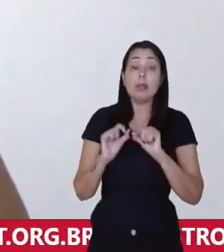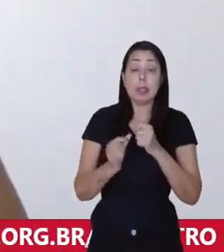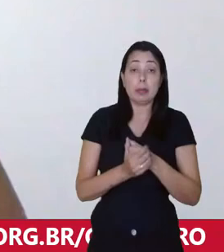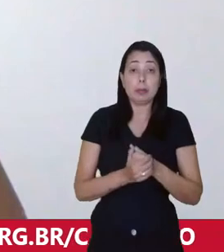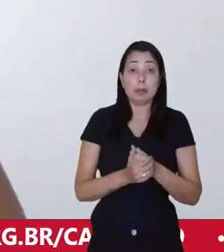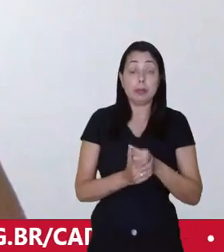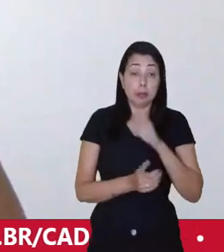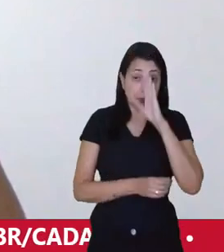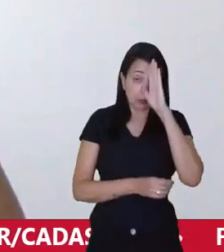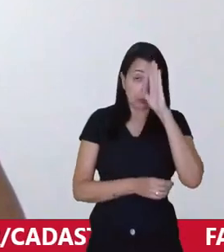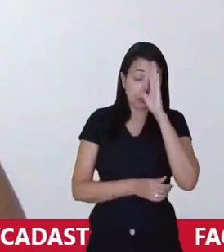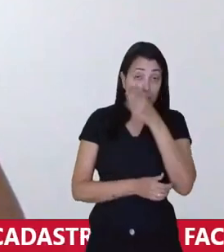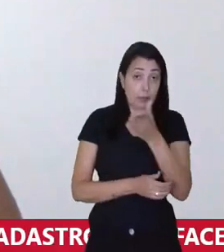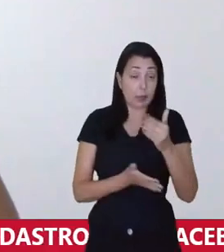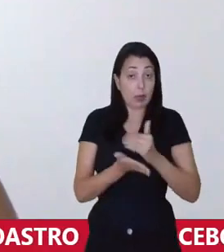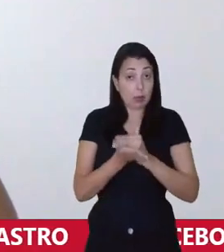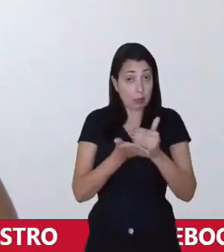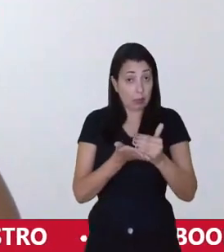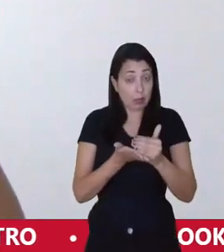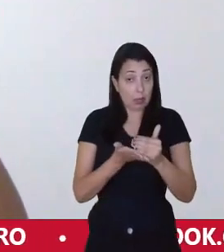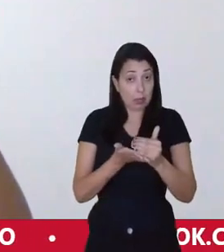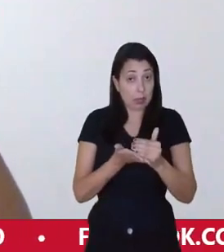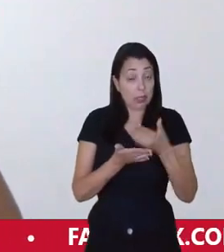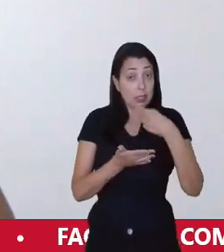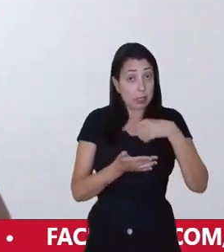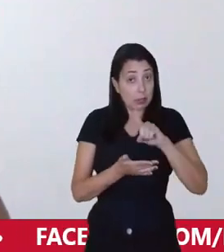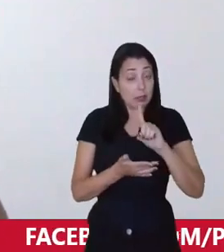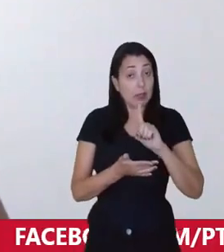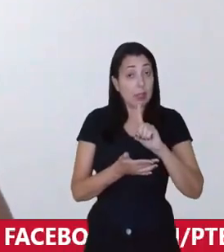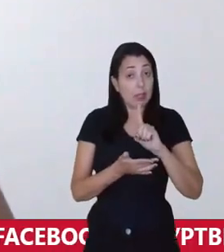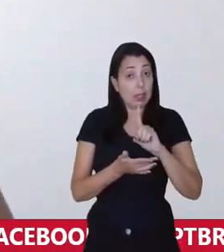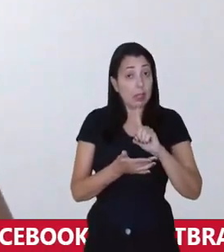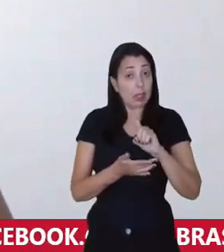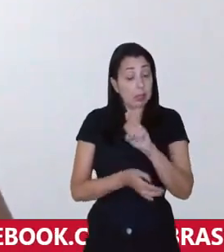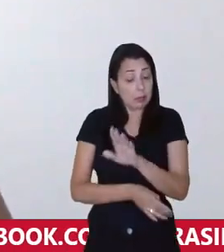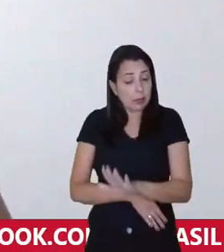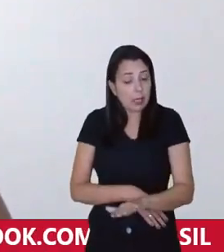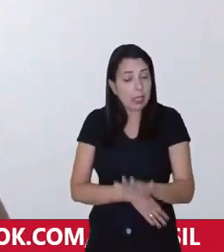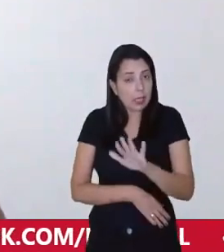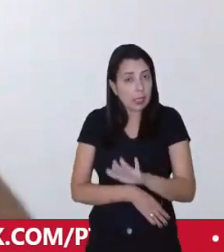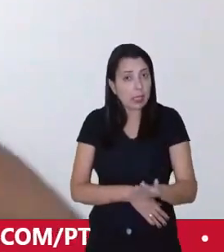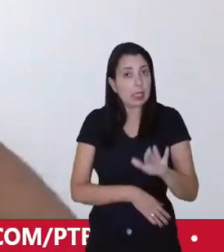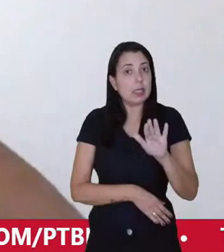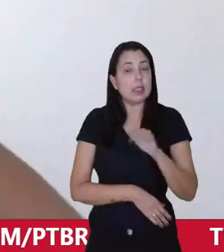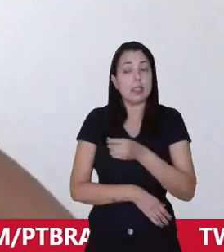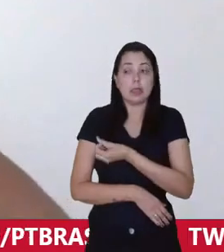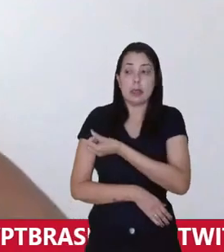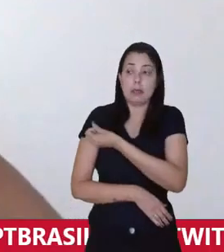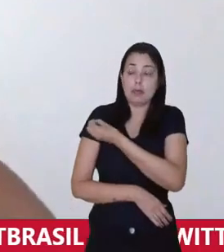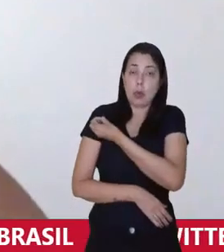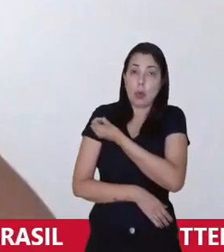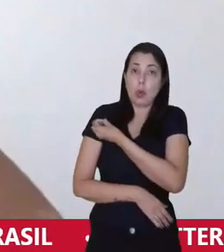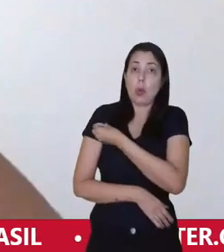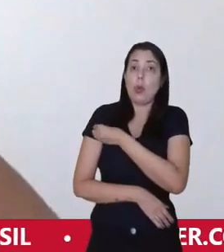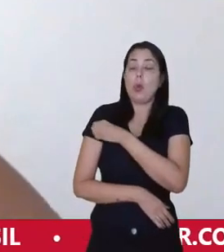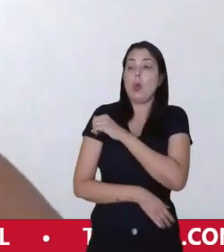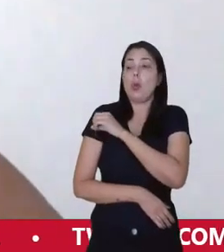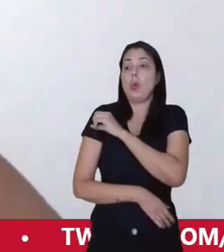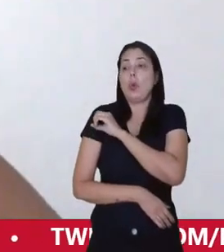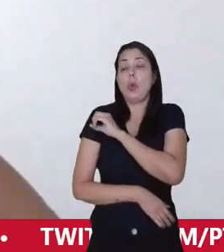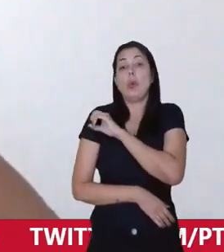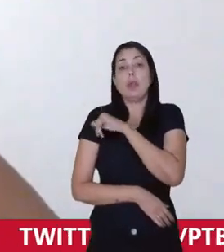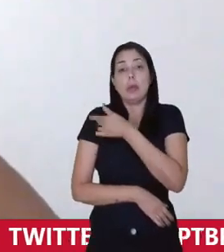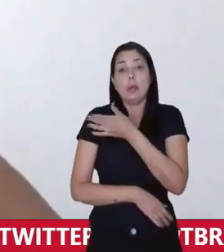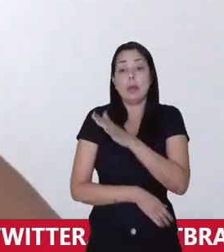momento, principalmente a partir do momento que elas vão para as séries iniciais do ensino fundamental, elas vão e começam a